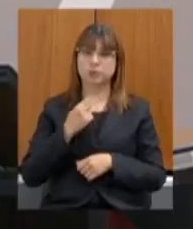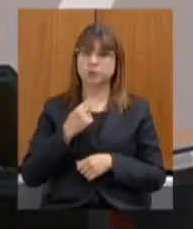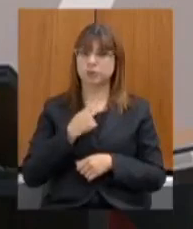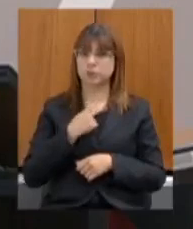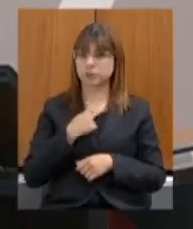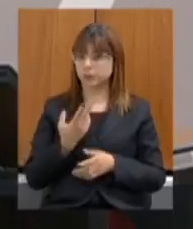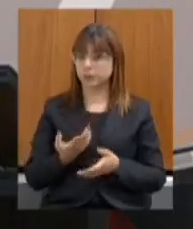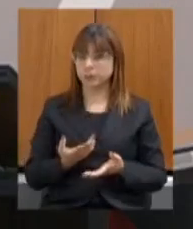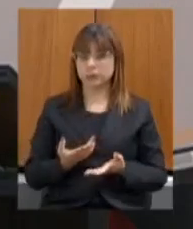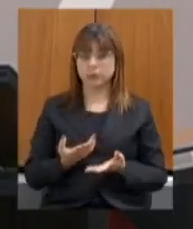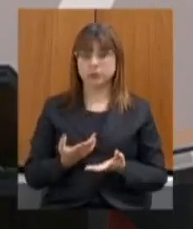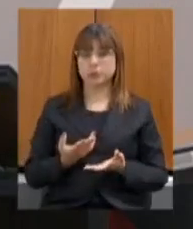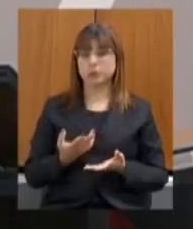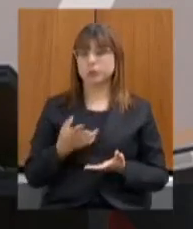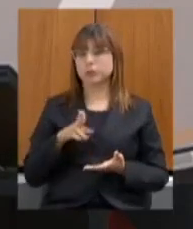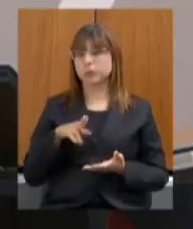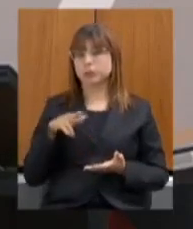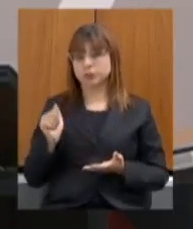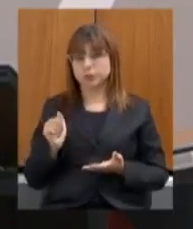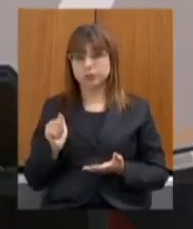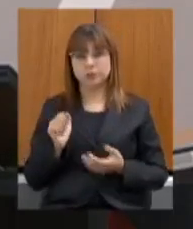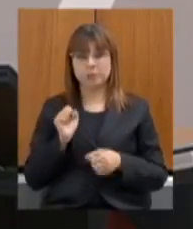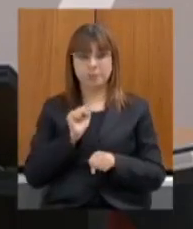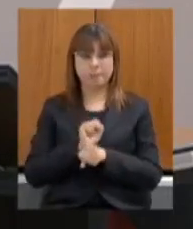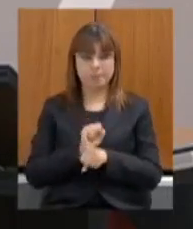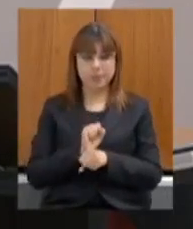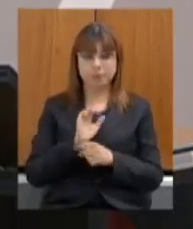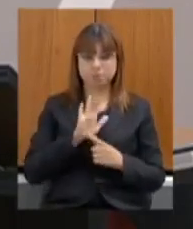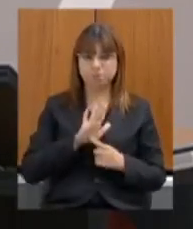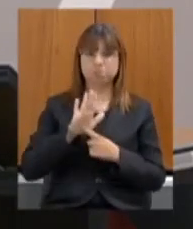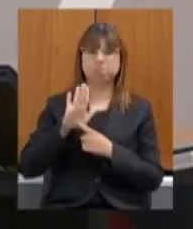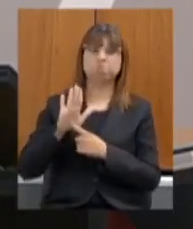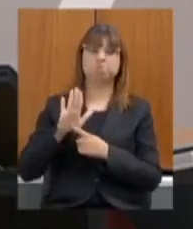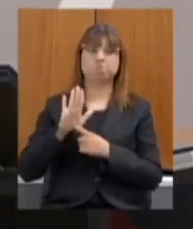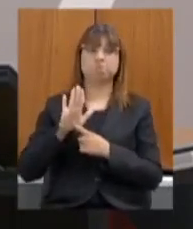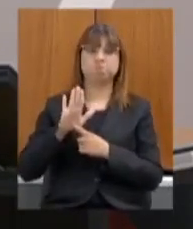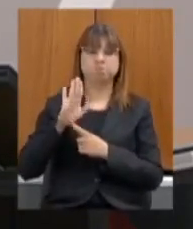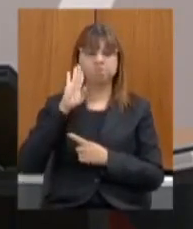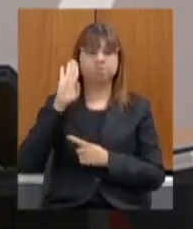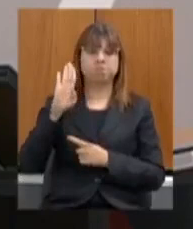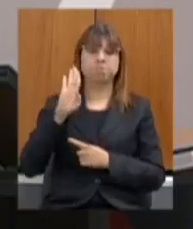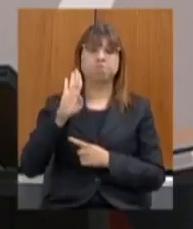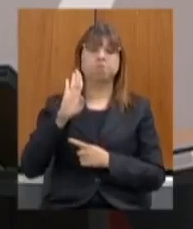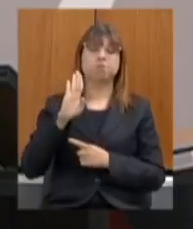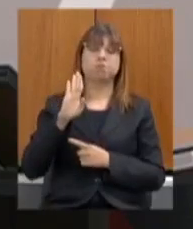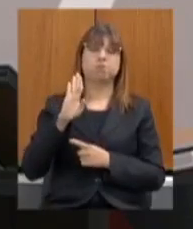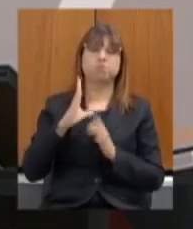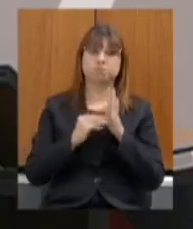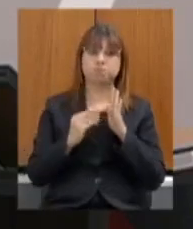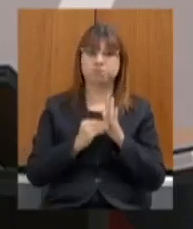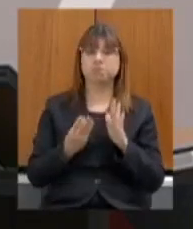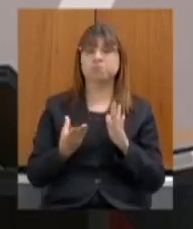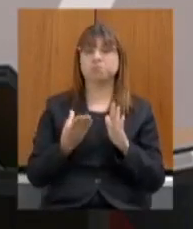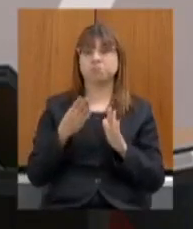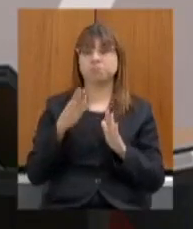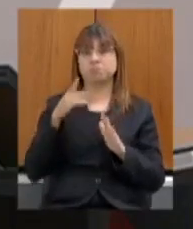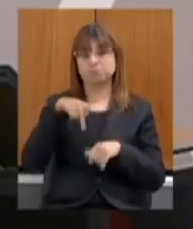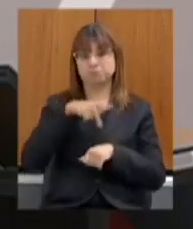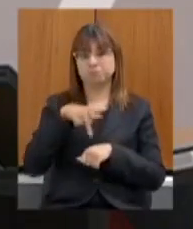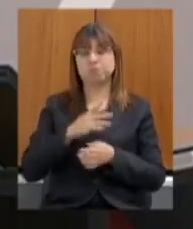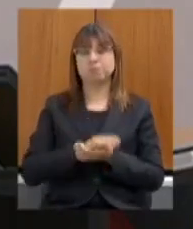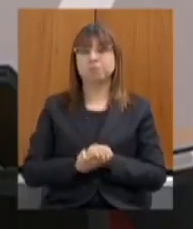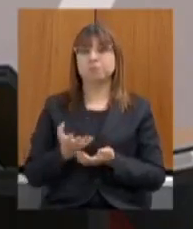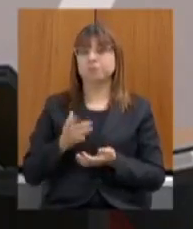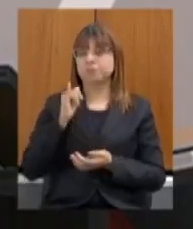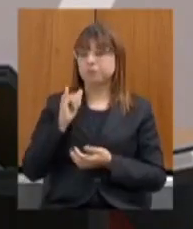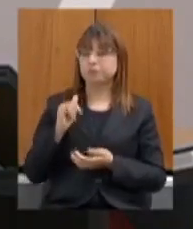não vai deixar nunca de brilhar como destaque no nosso país. Eu queria dizer, secretário,